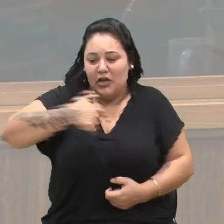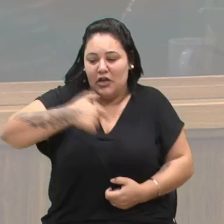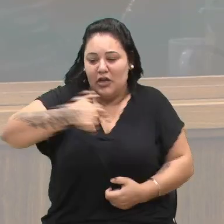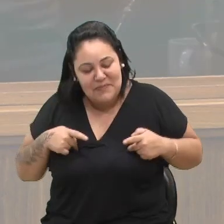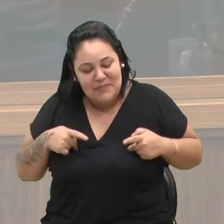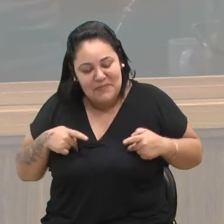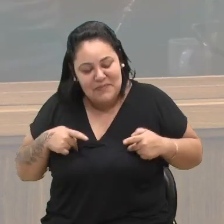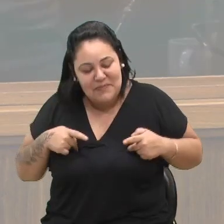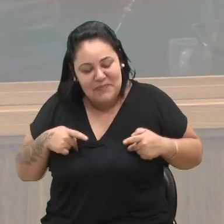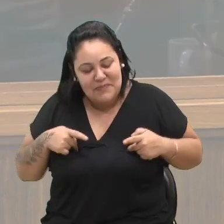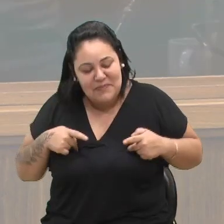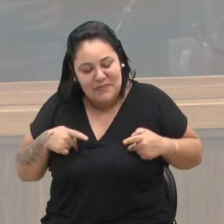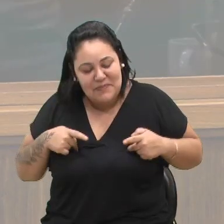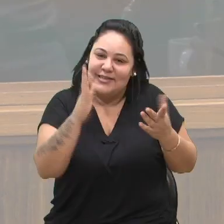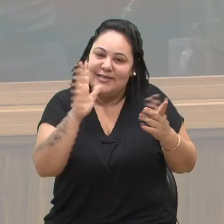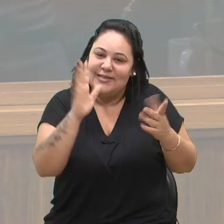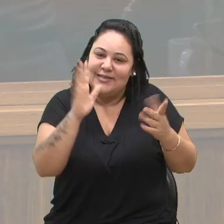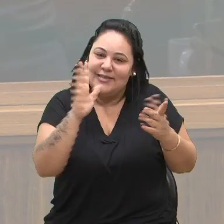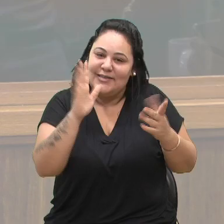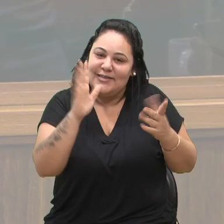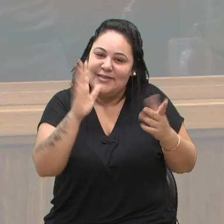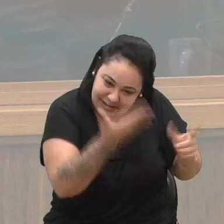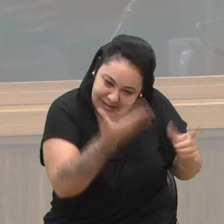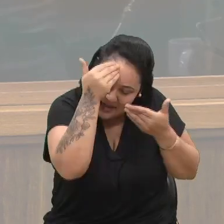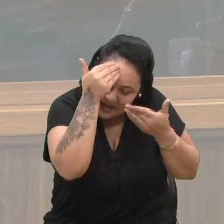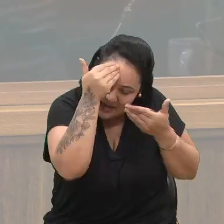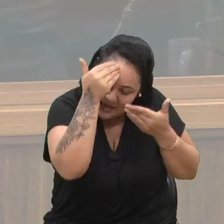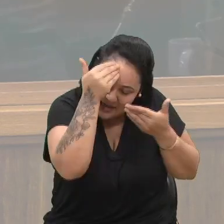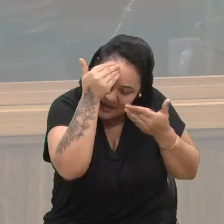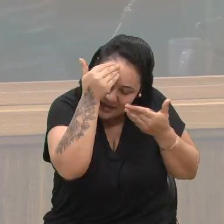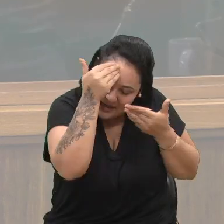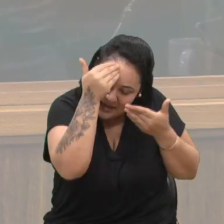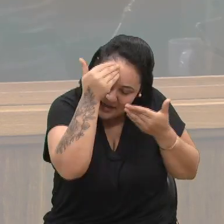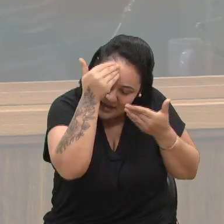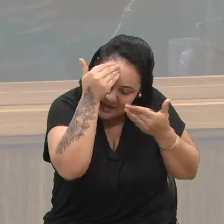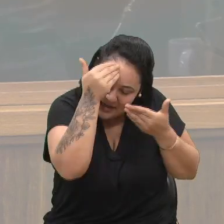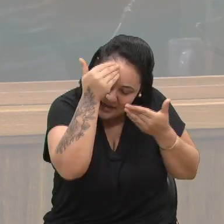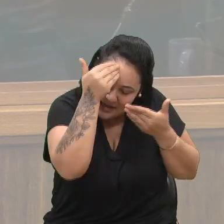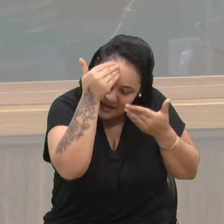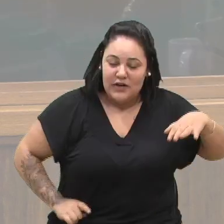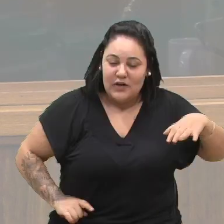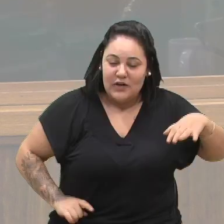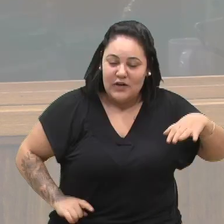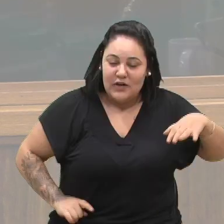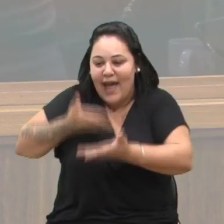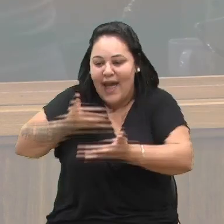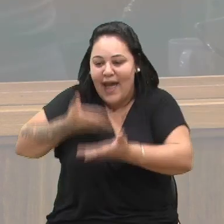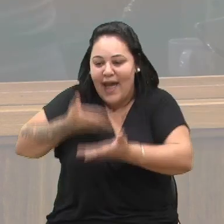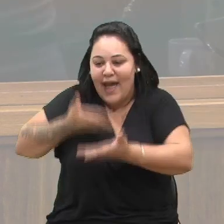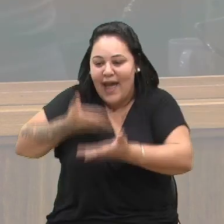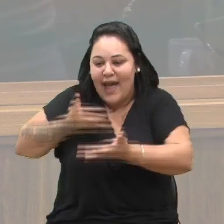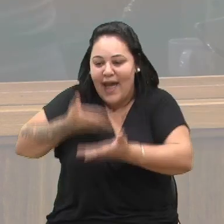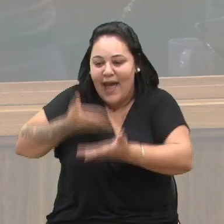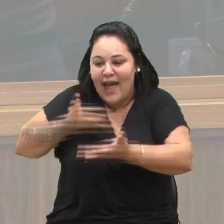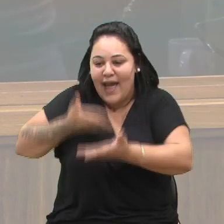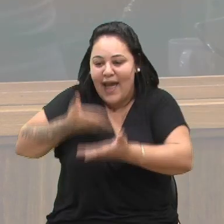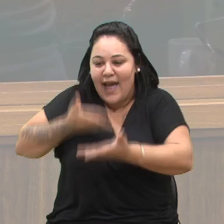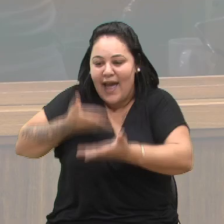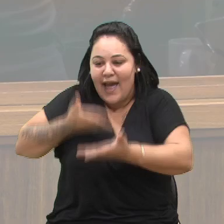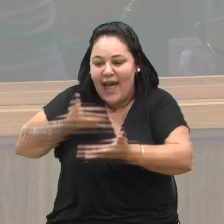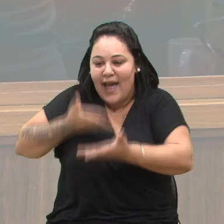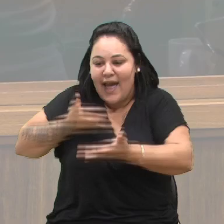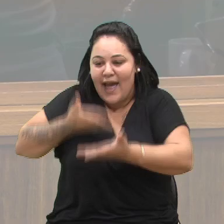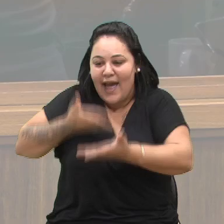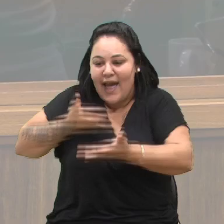esse reconhecimento a você, enquanto vice-líder do governo, que vem atendendo as nossas reivindicações. Isso tem gerado,